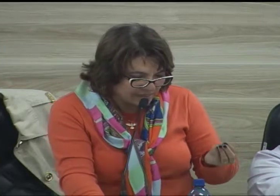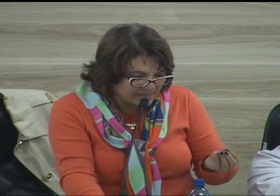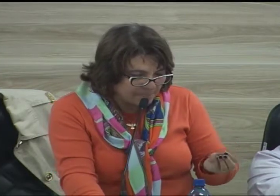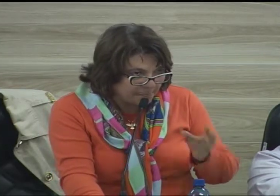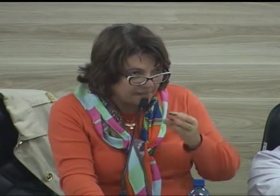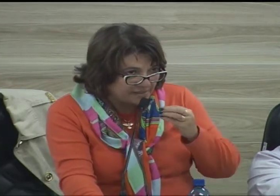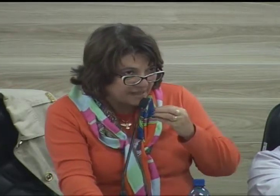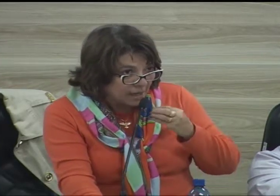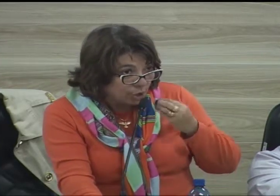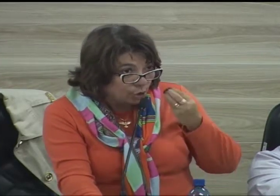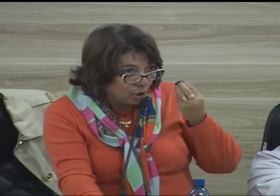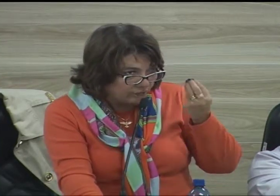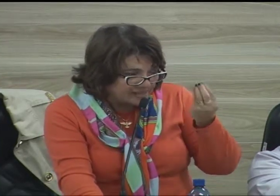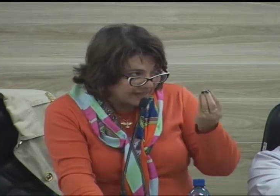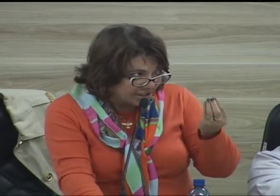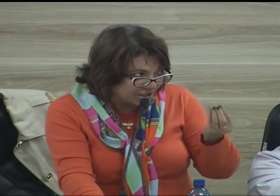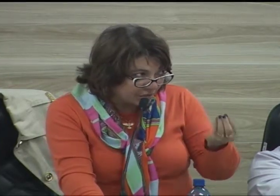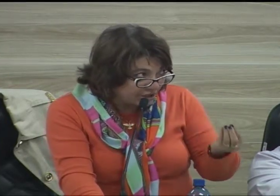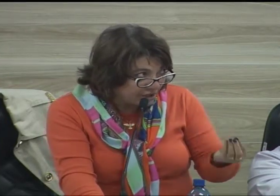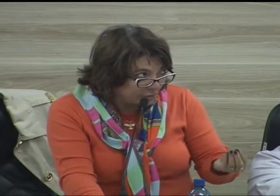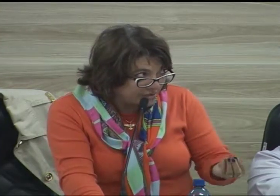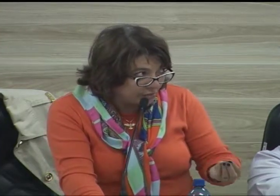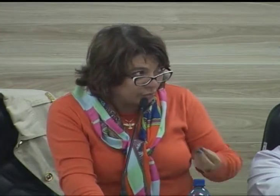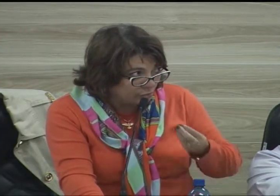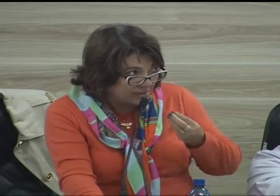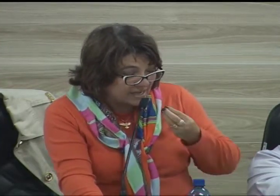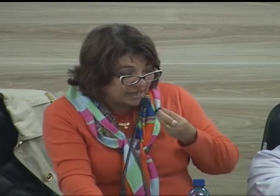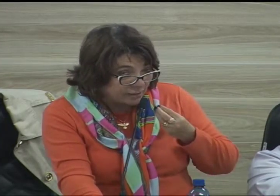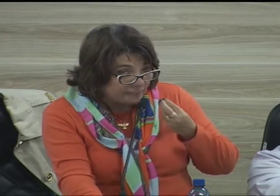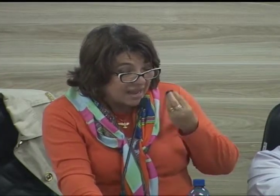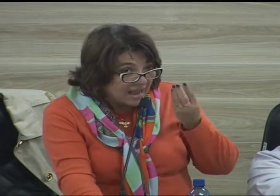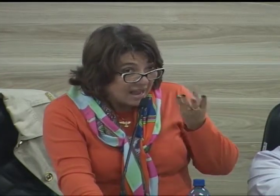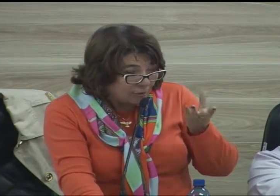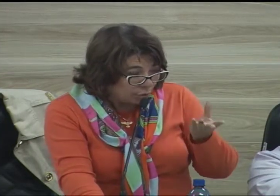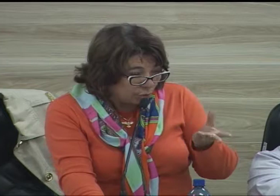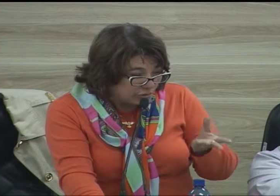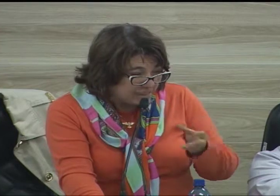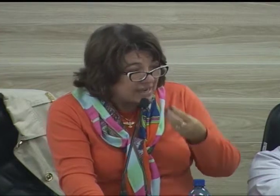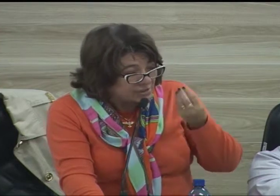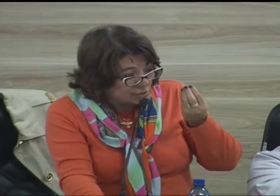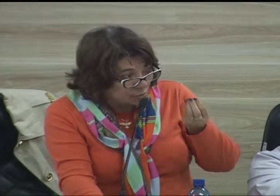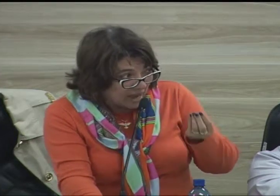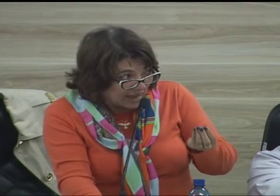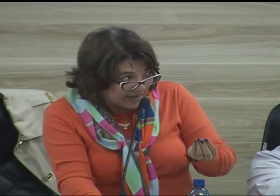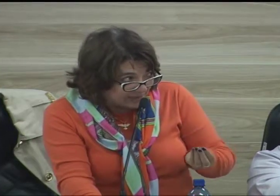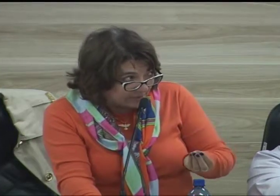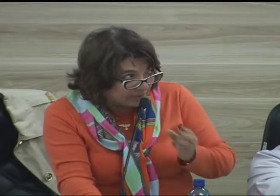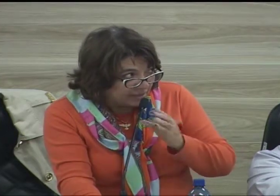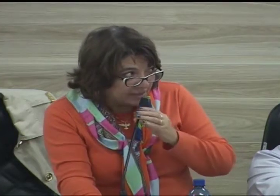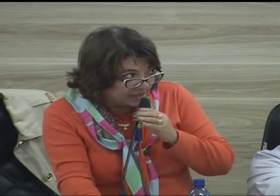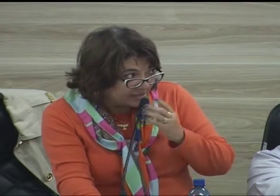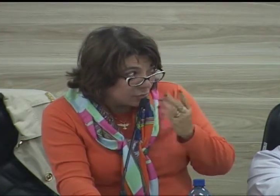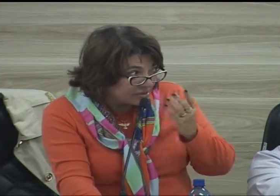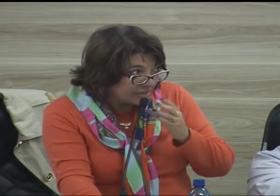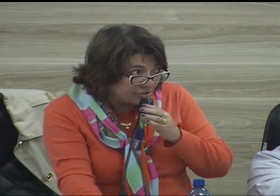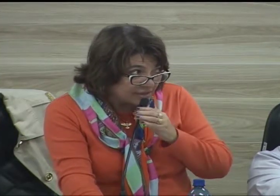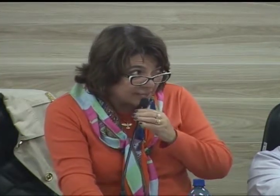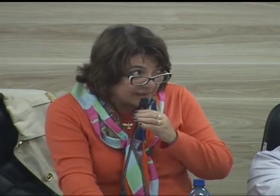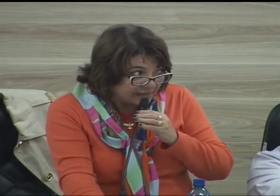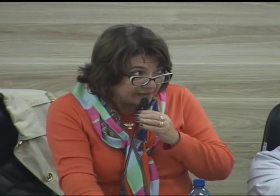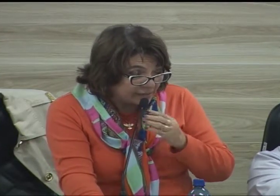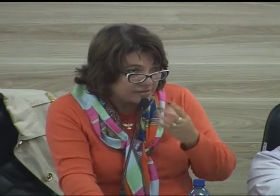pessoas participantes, novos na questão da instituição do conselho. Todos eles, ou a grande maioria deles, são